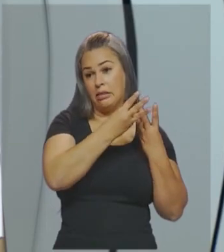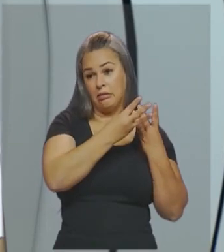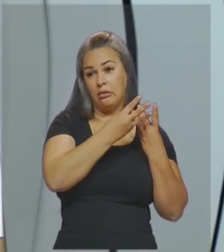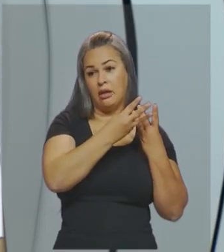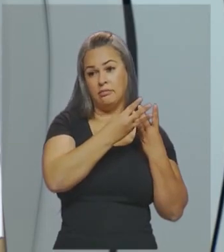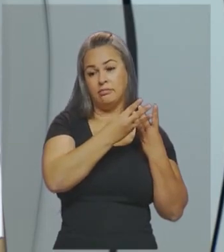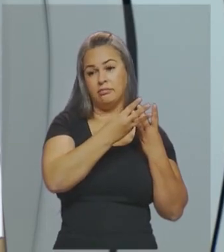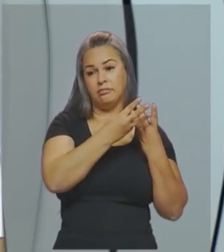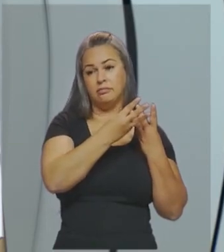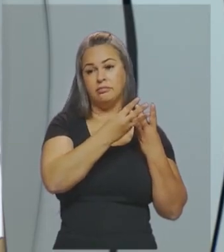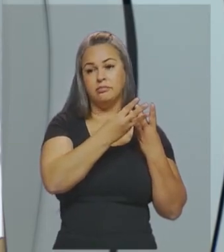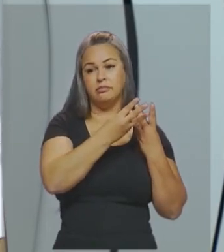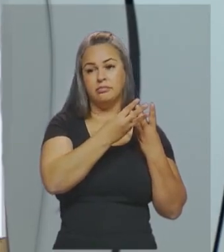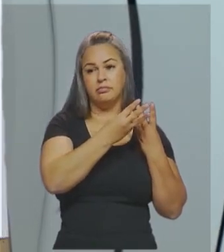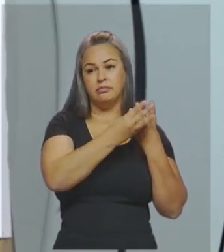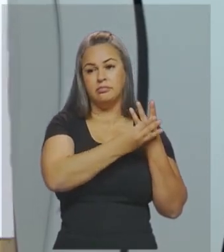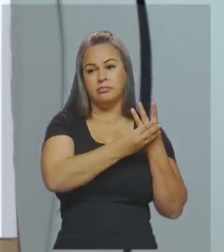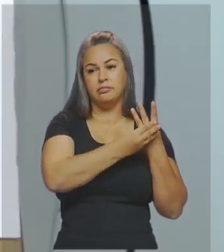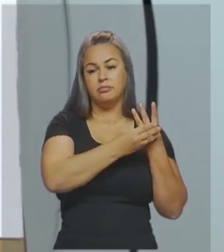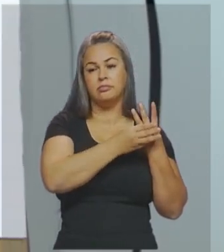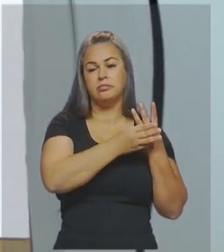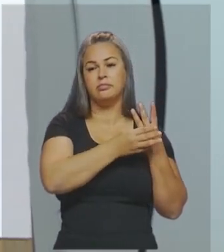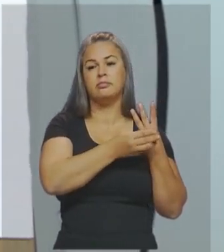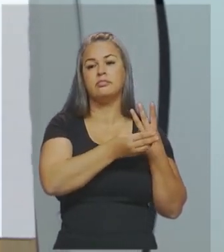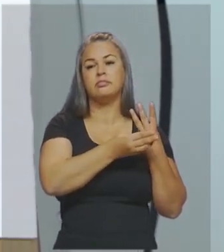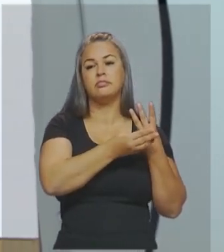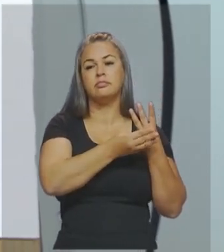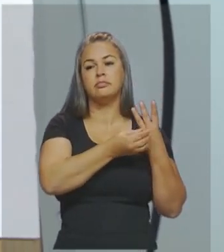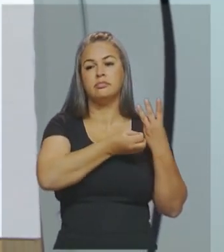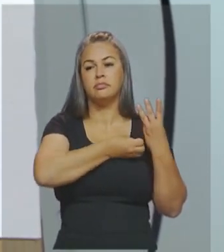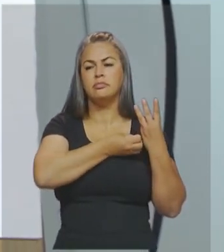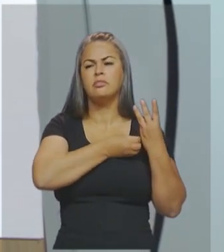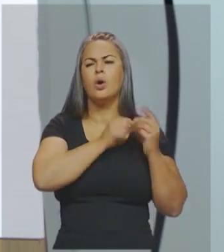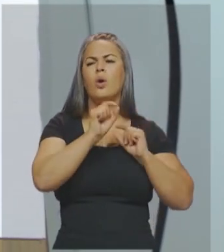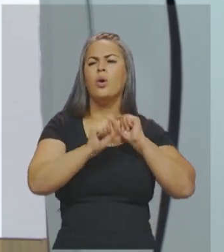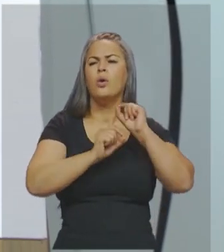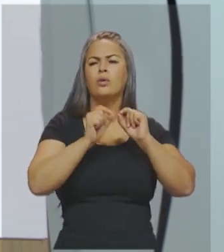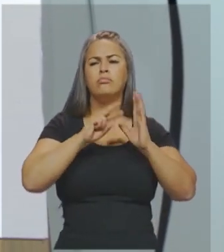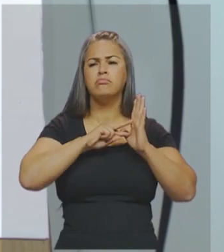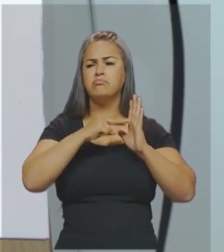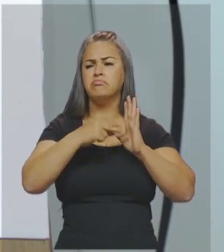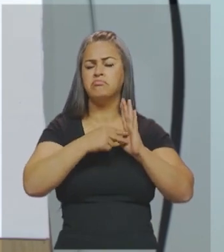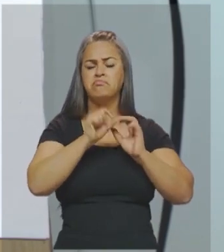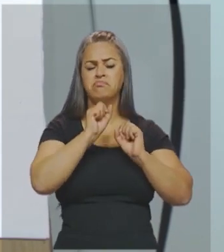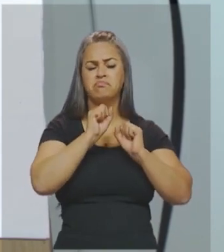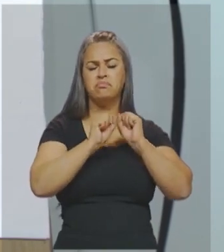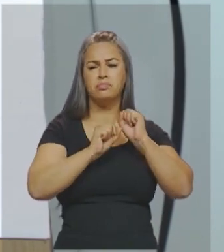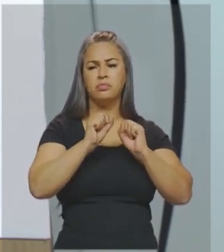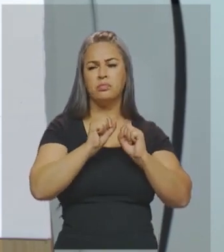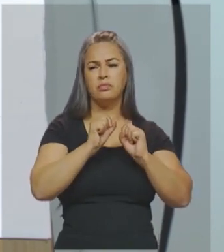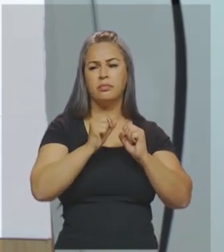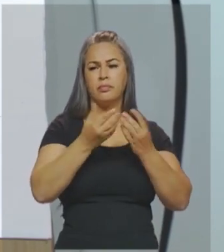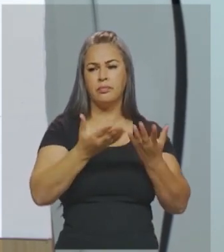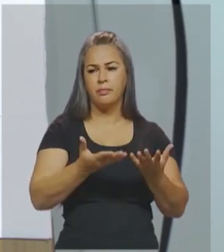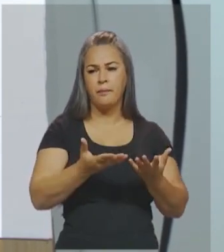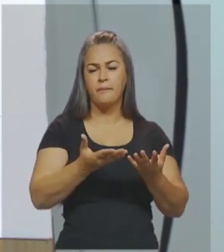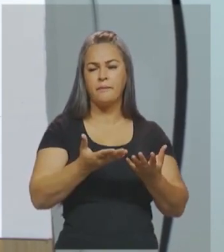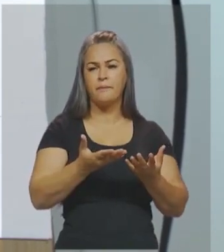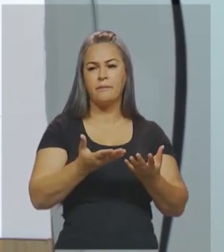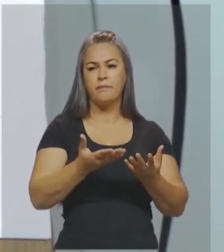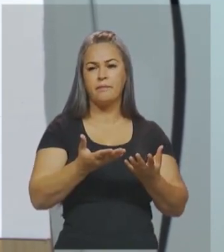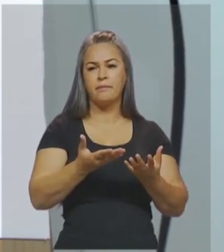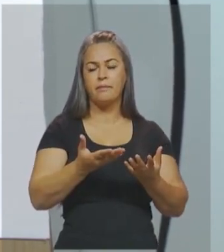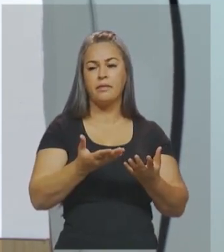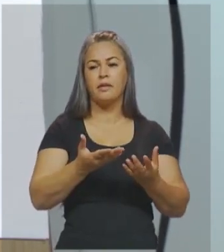3, né, marcadores aqui na centena. O que significa para a composição dos números? É o que